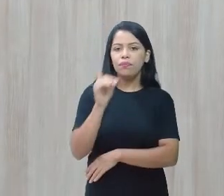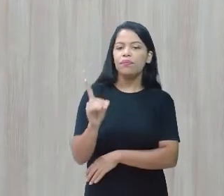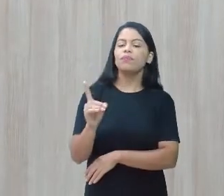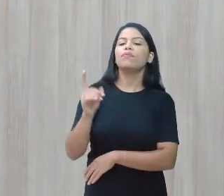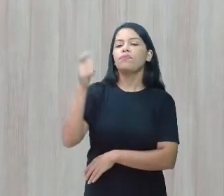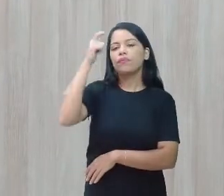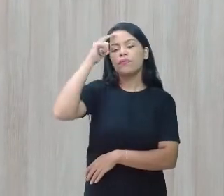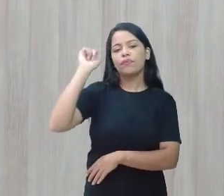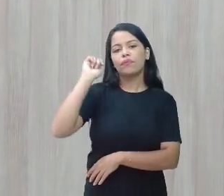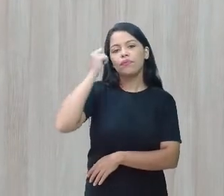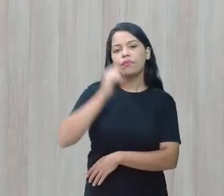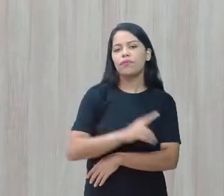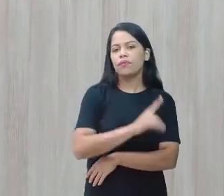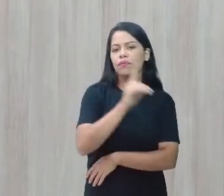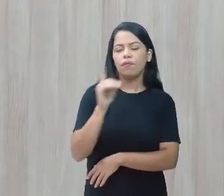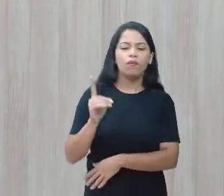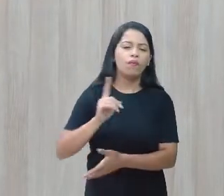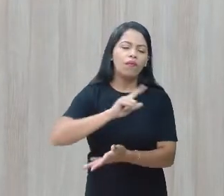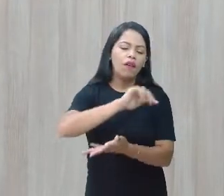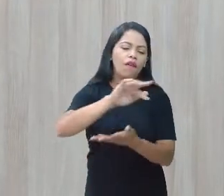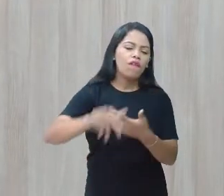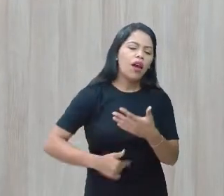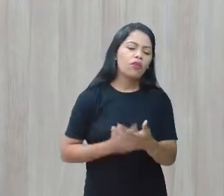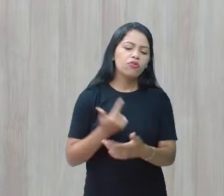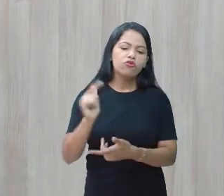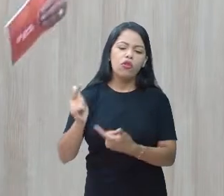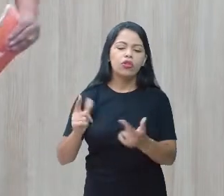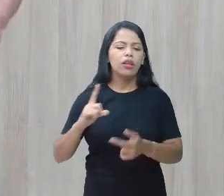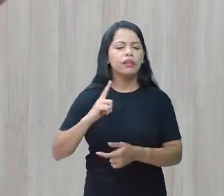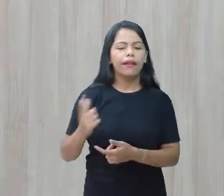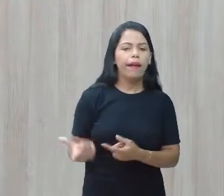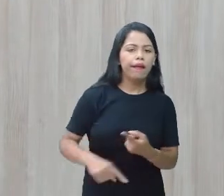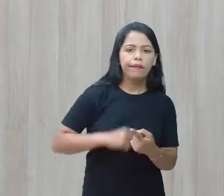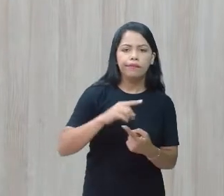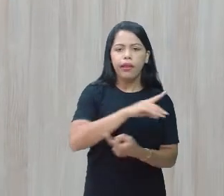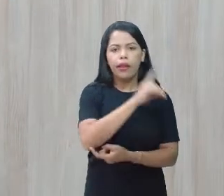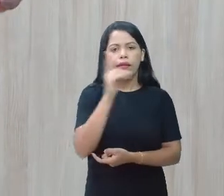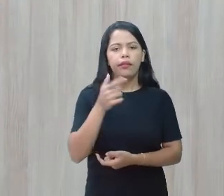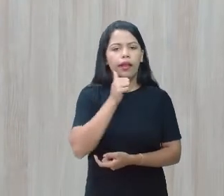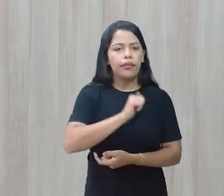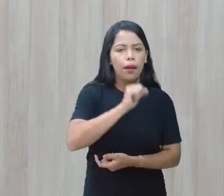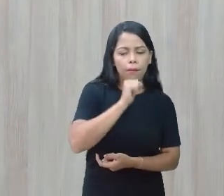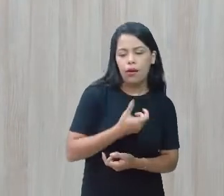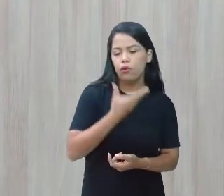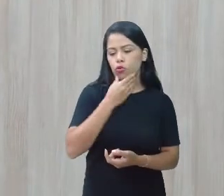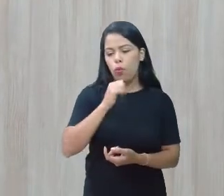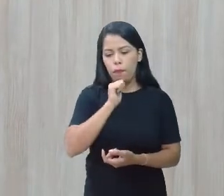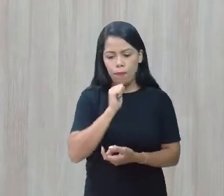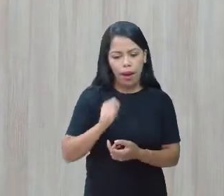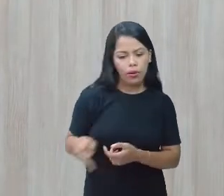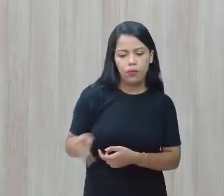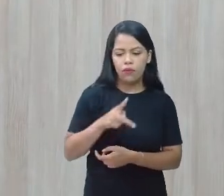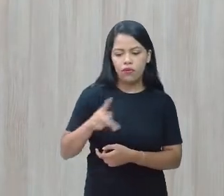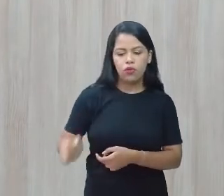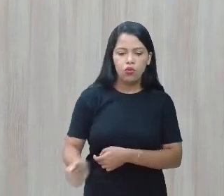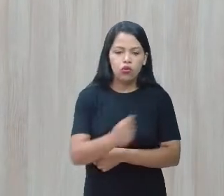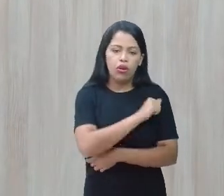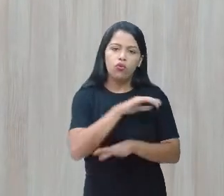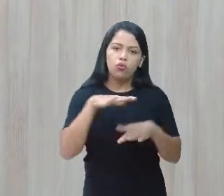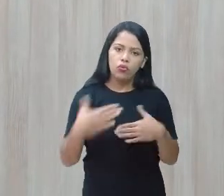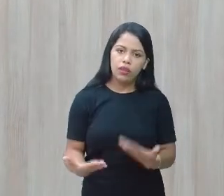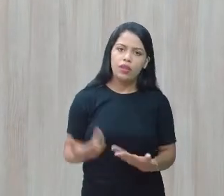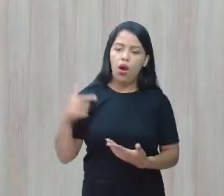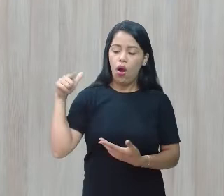Negra é um dia como tantos outros que tem Dia das Mães, Dia dos Pais, Dia do Estudante, Dia do Professor. E esse dia é um dia de